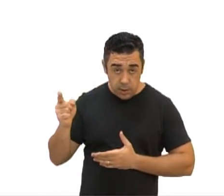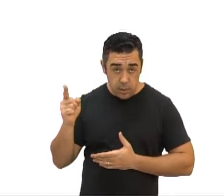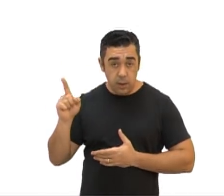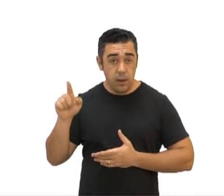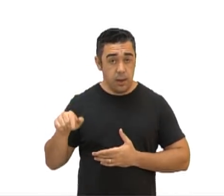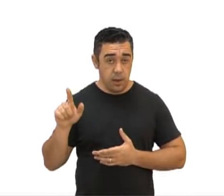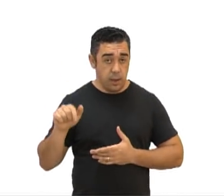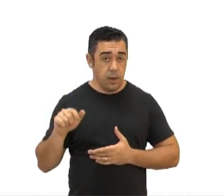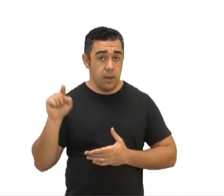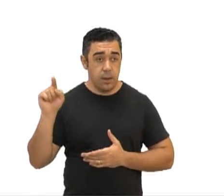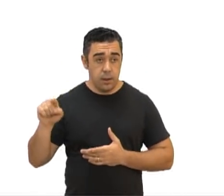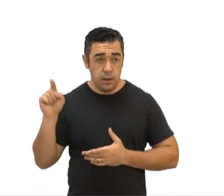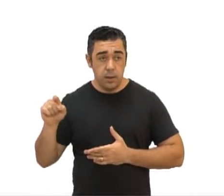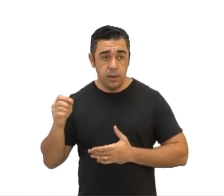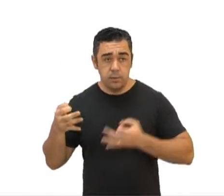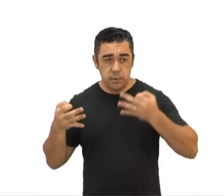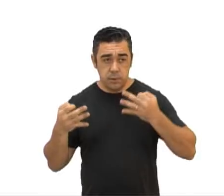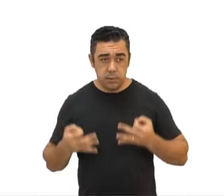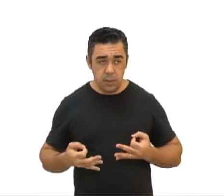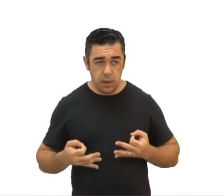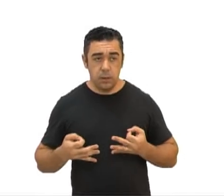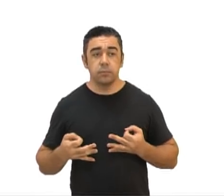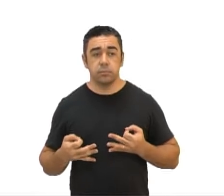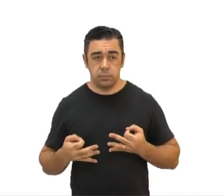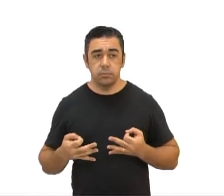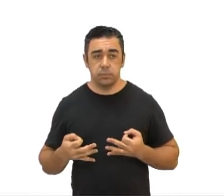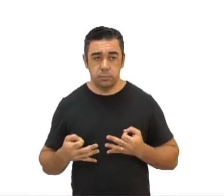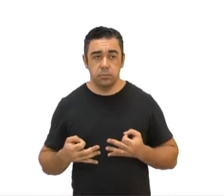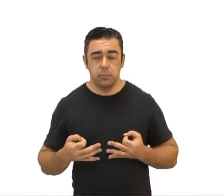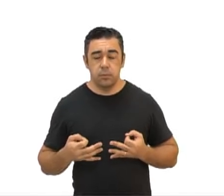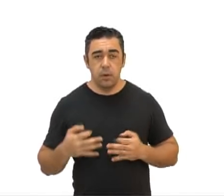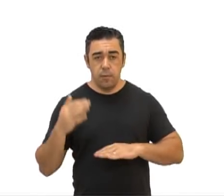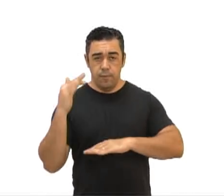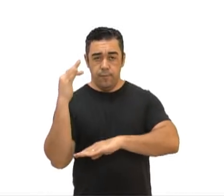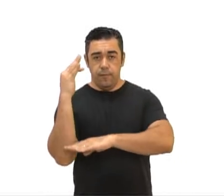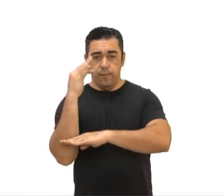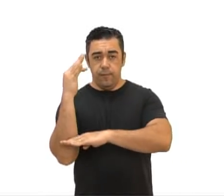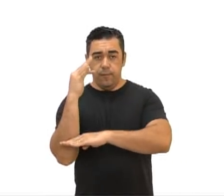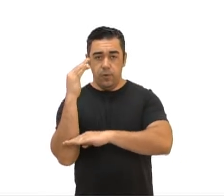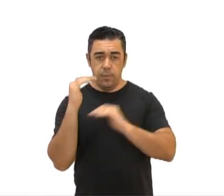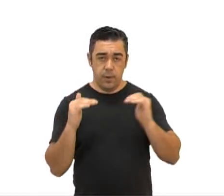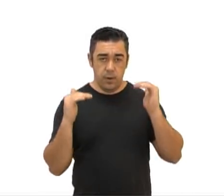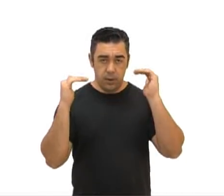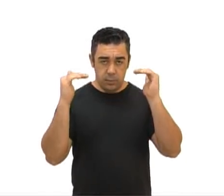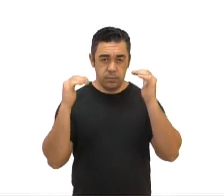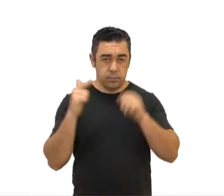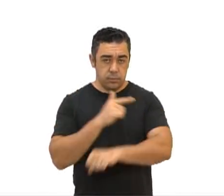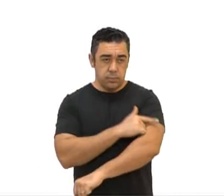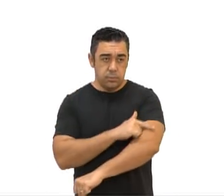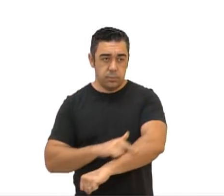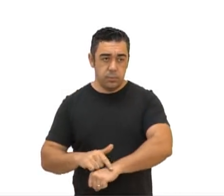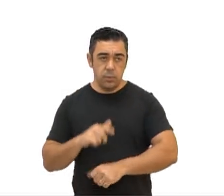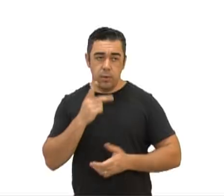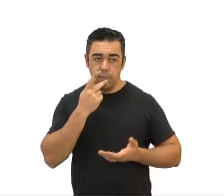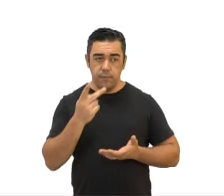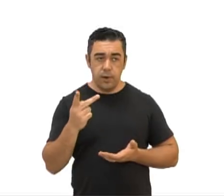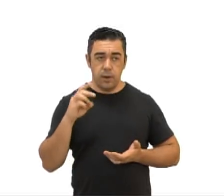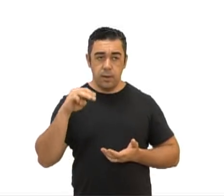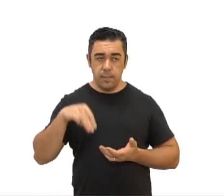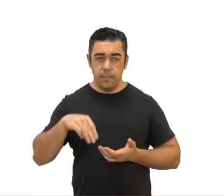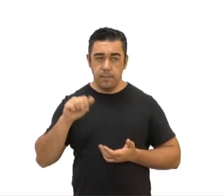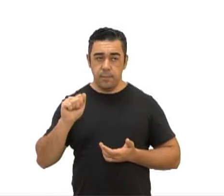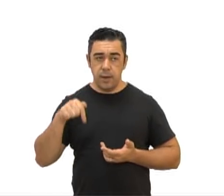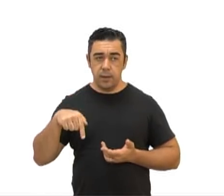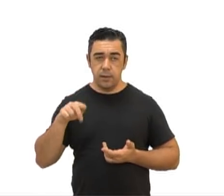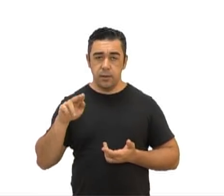reitor de uma maneira bem formal, com uma linguagem bem elitizada, né? e educada, eu tenho que me referir a ele como